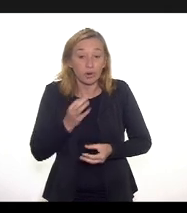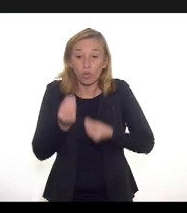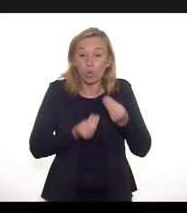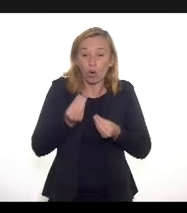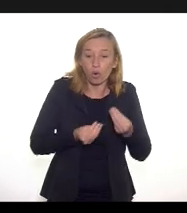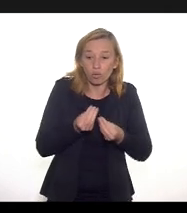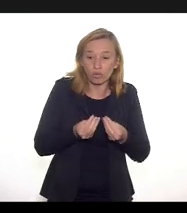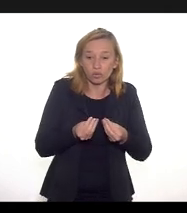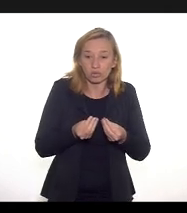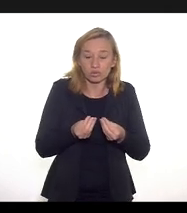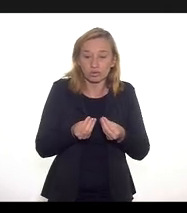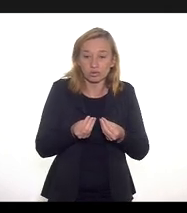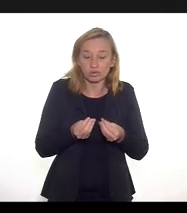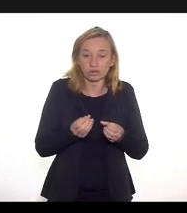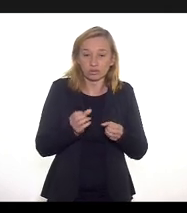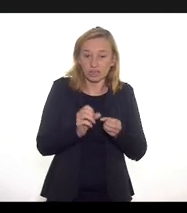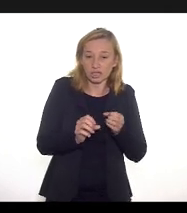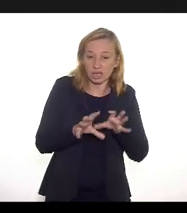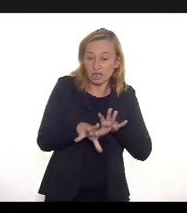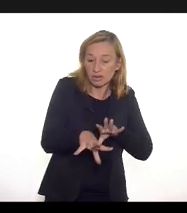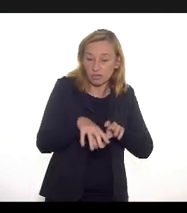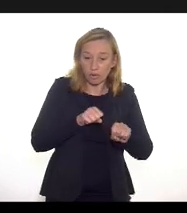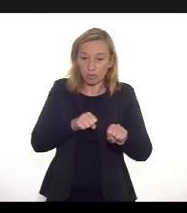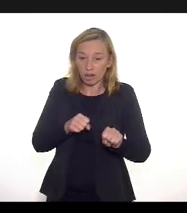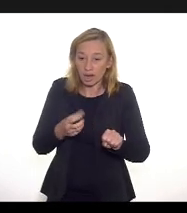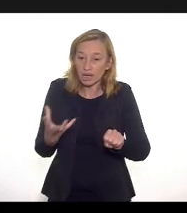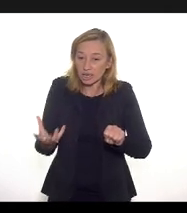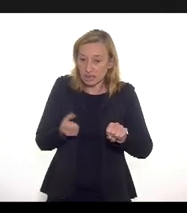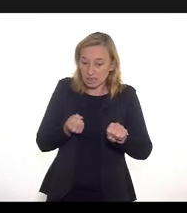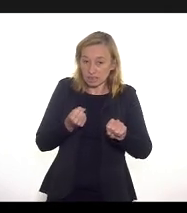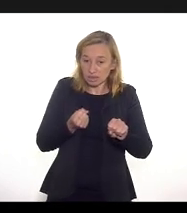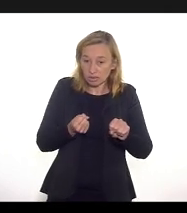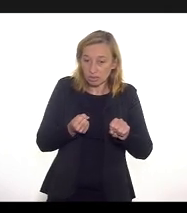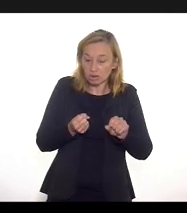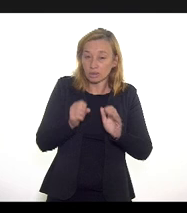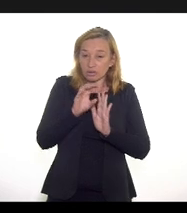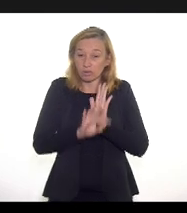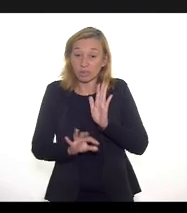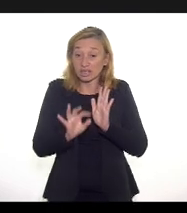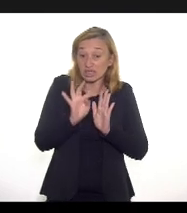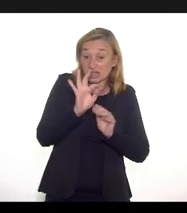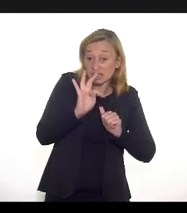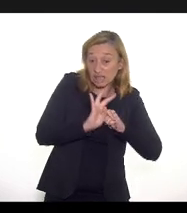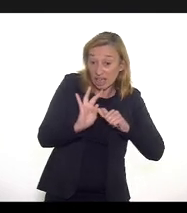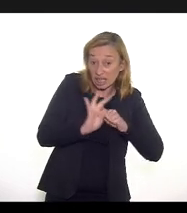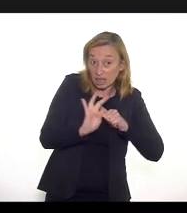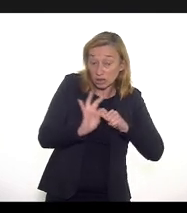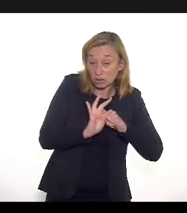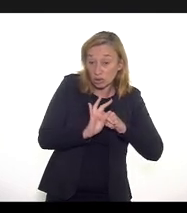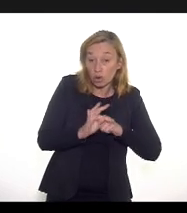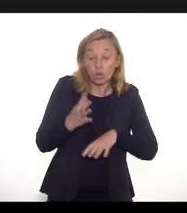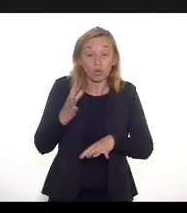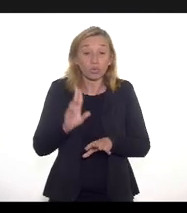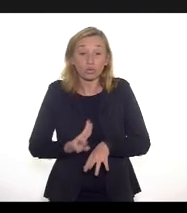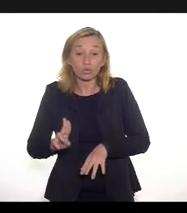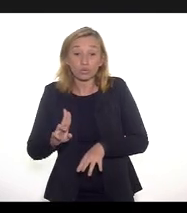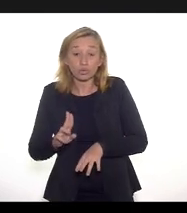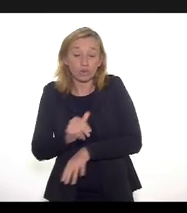gente vai se formar e receber o nosso diploma técnico. Ou seja, os alunos